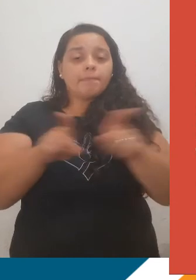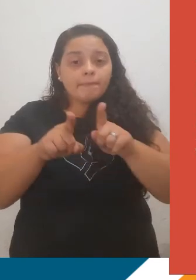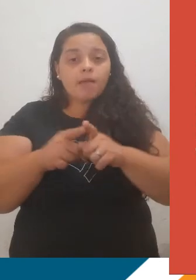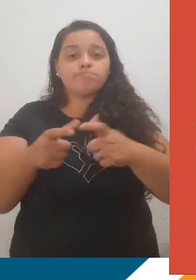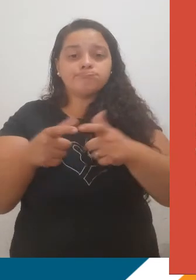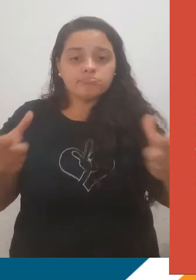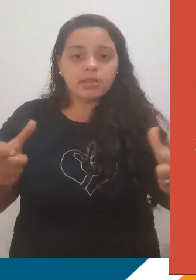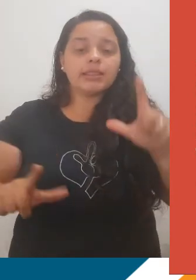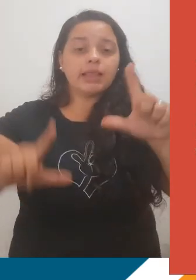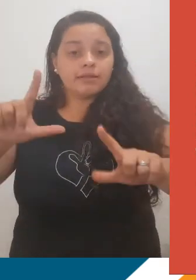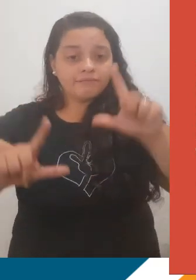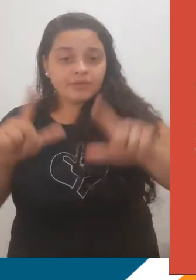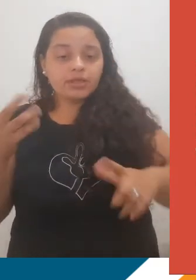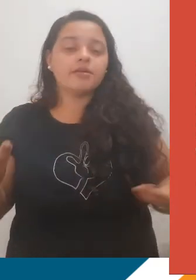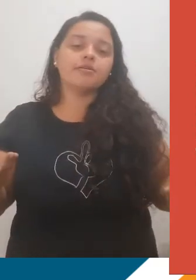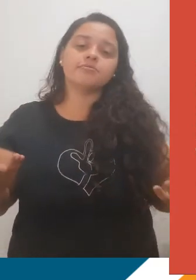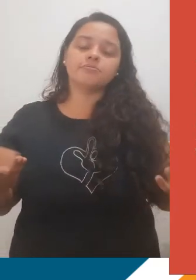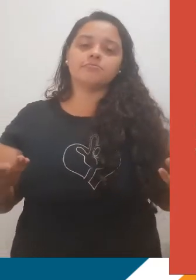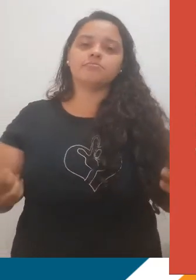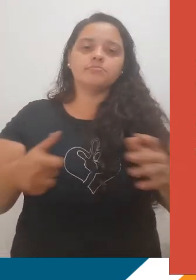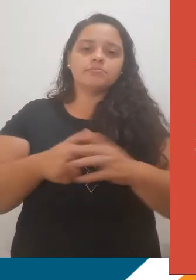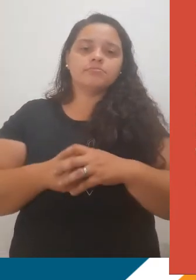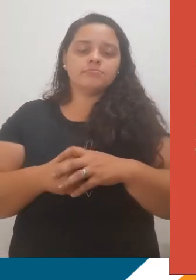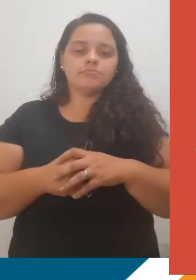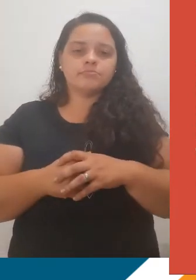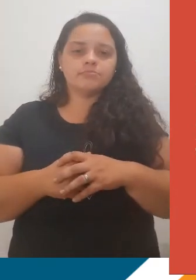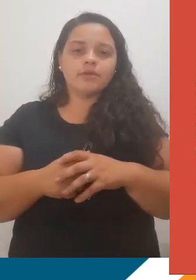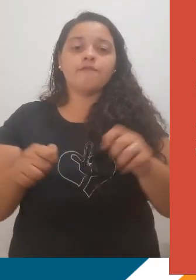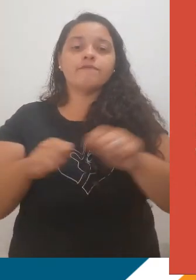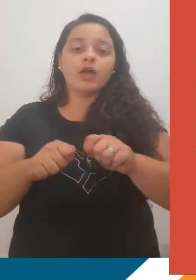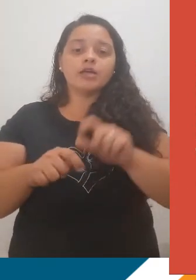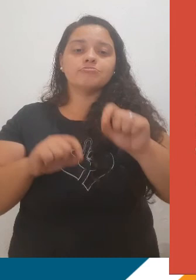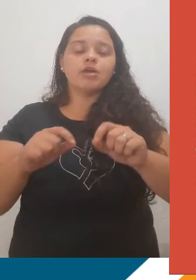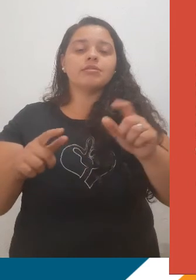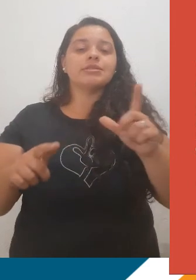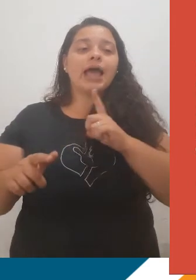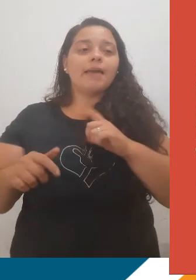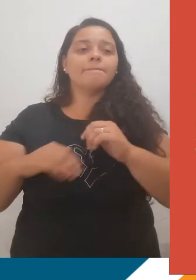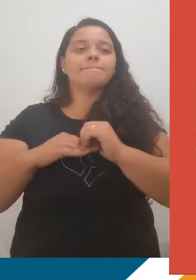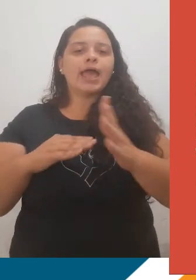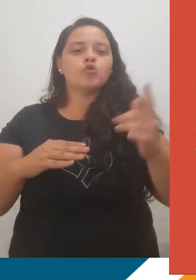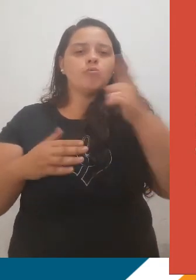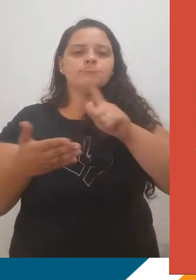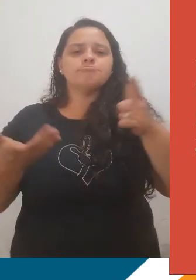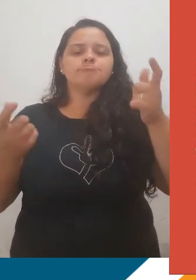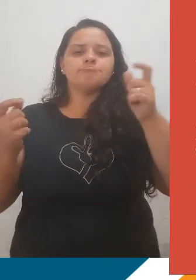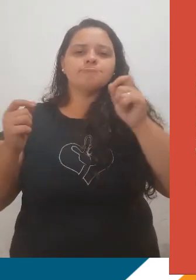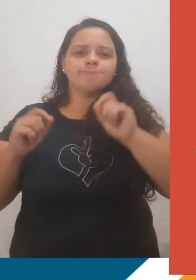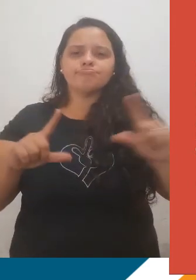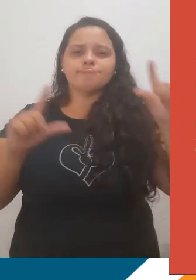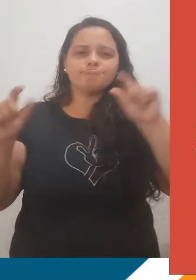massa, não é? Que acaba fazendo com que se tenha mais espaço ainda para propaganda. E a gente vai ter dois